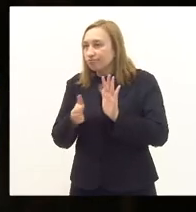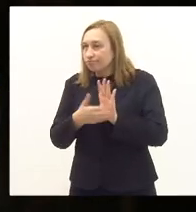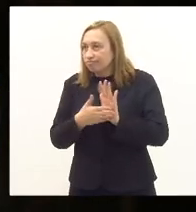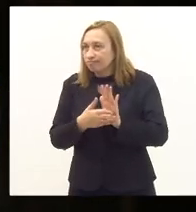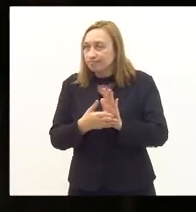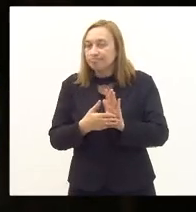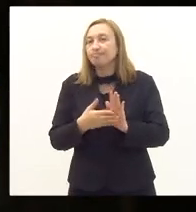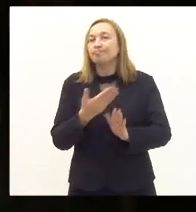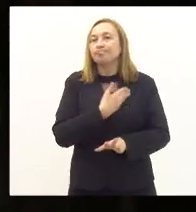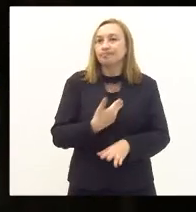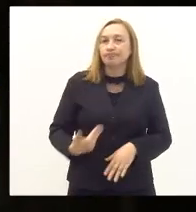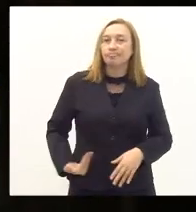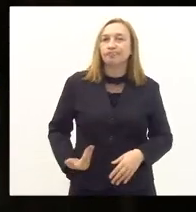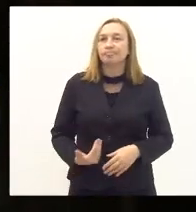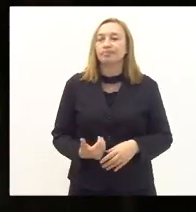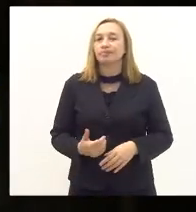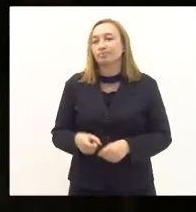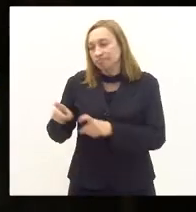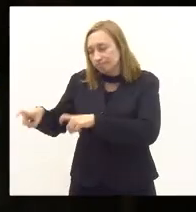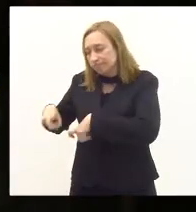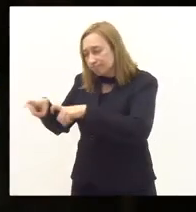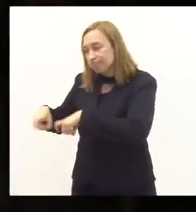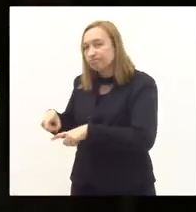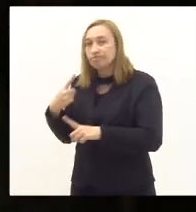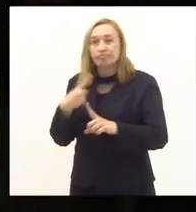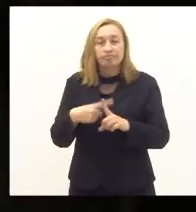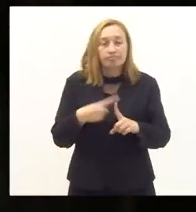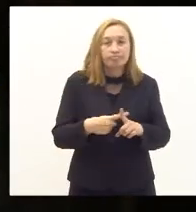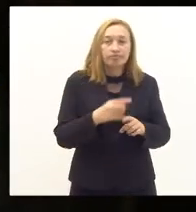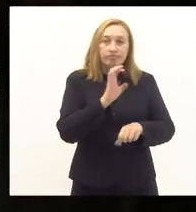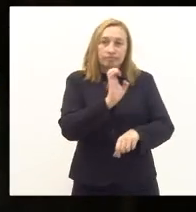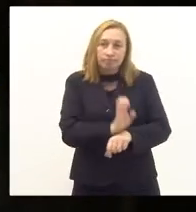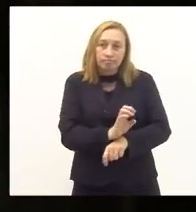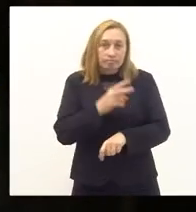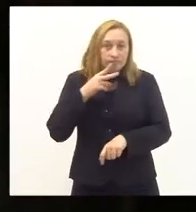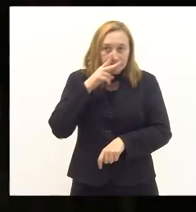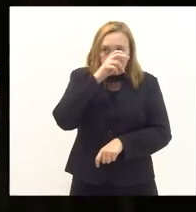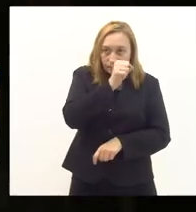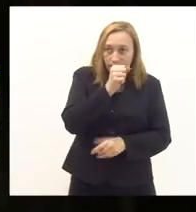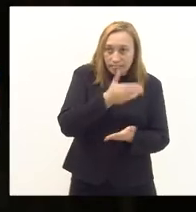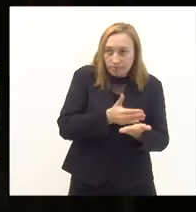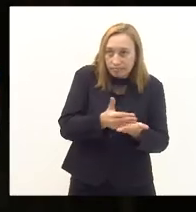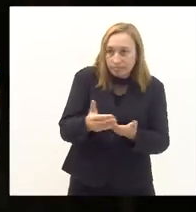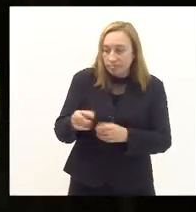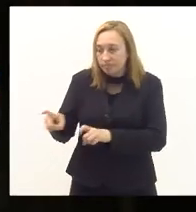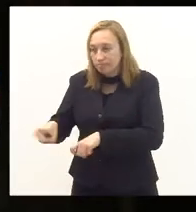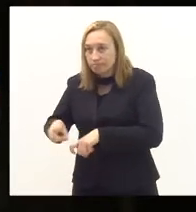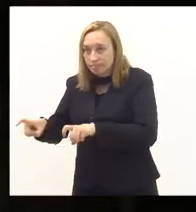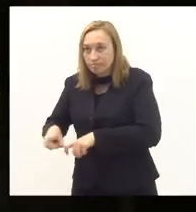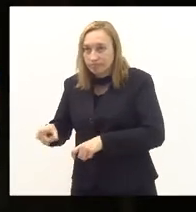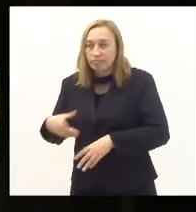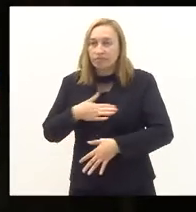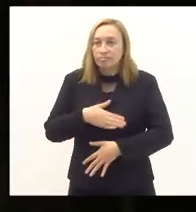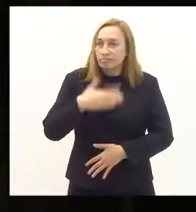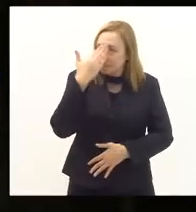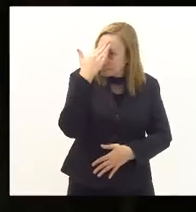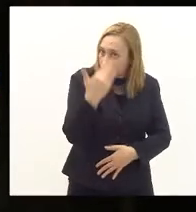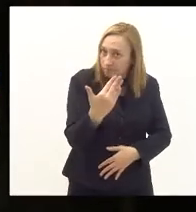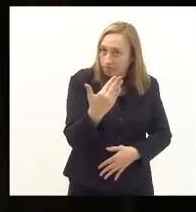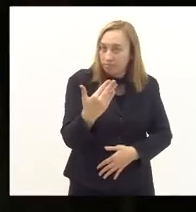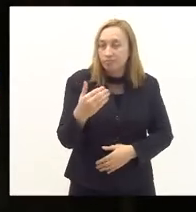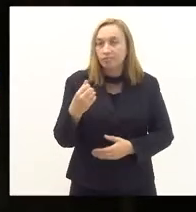de políticas públicas para o interior, porque um Estado forte começa pelo interior. Gostaria de agradecer